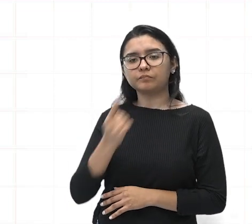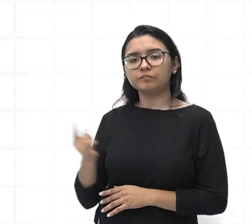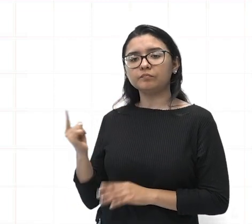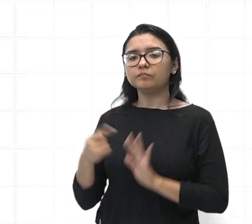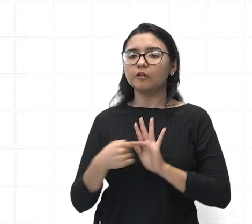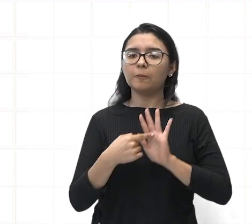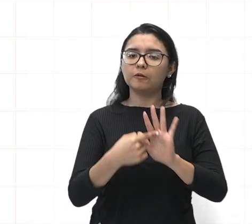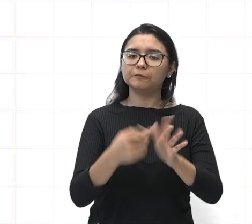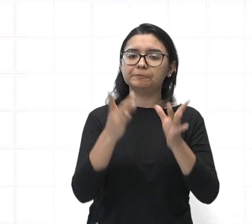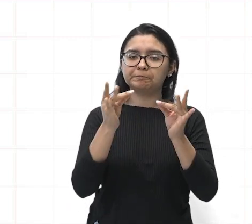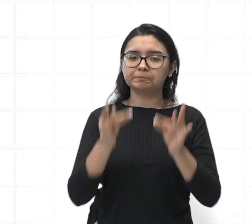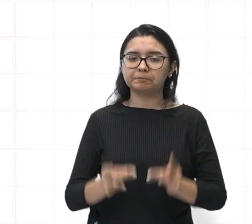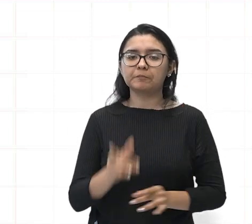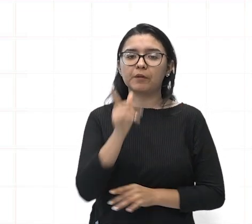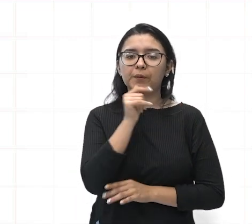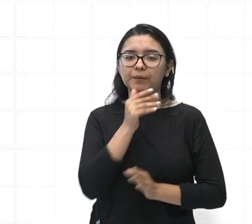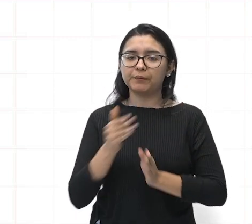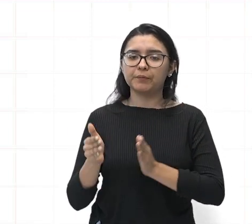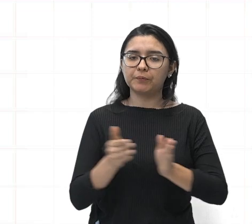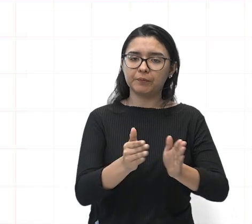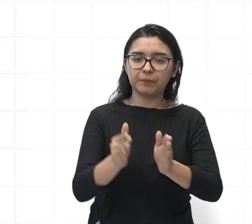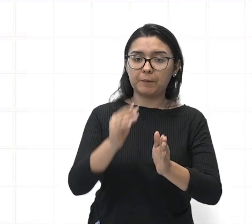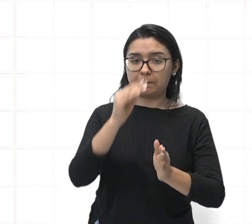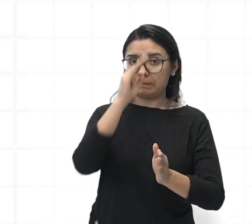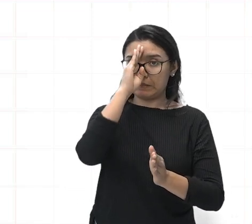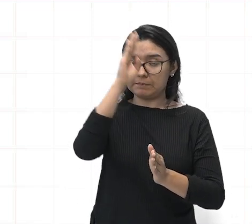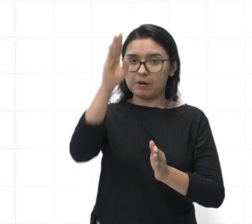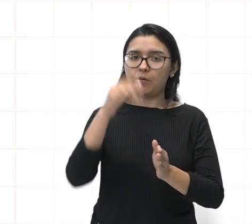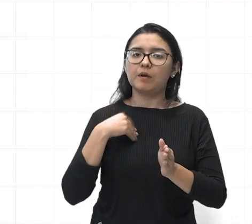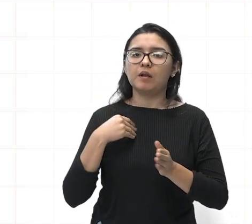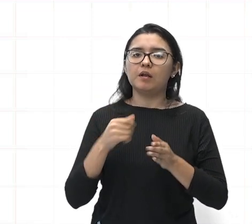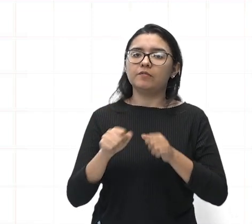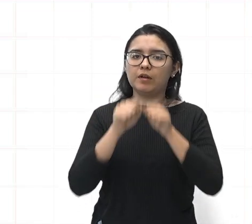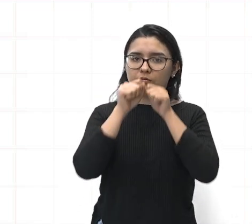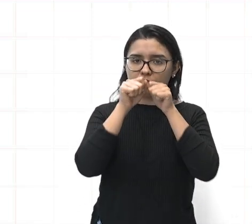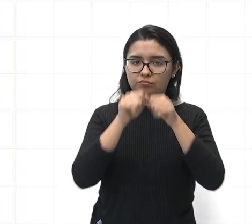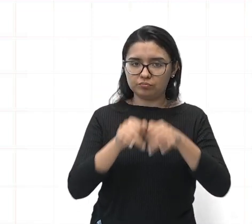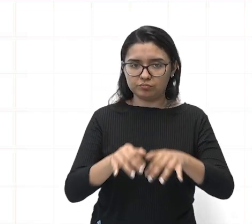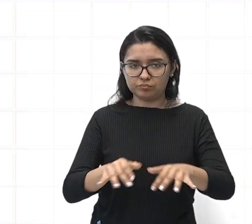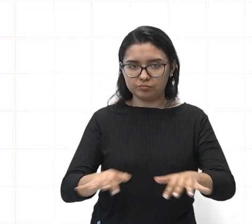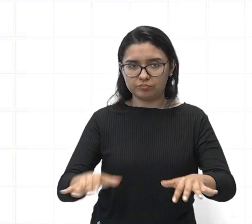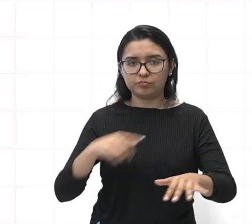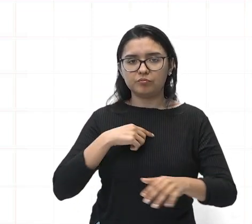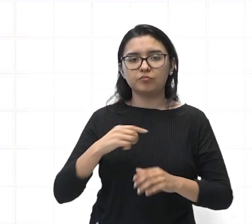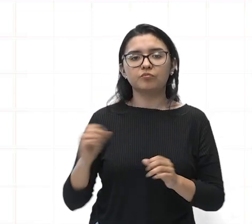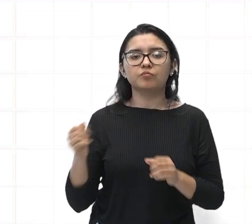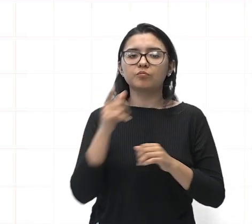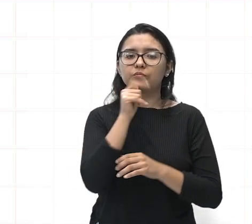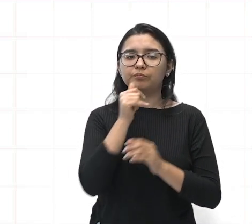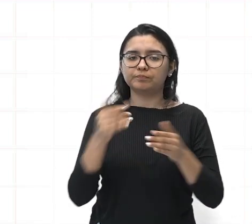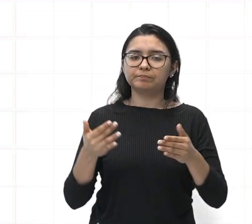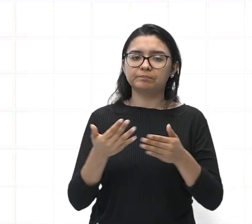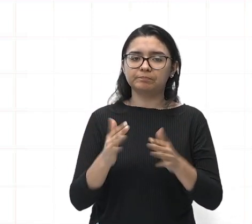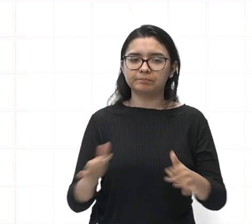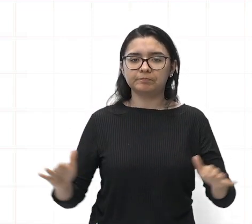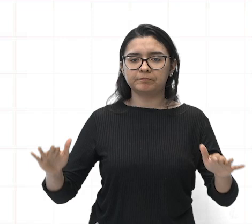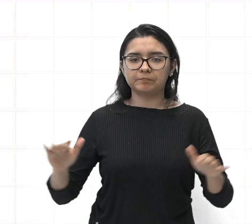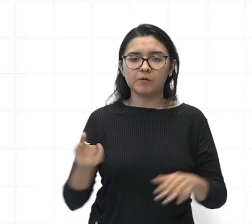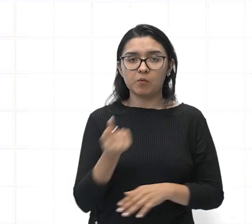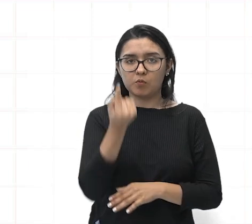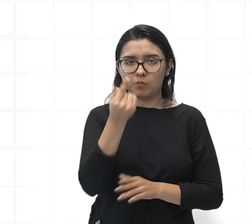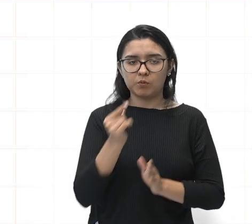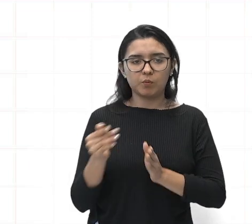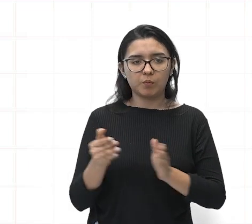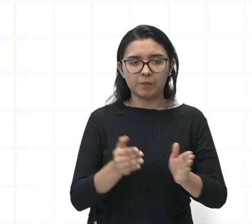aí mostrando esse rio principal desaguando aí no mar, né, através de um único canal.